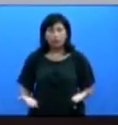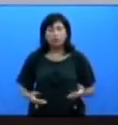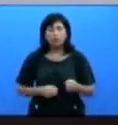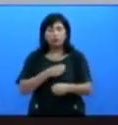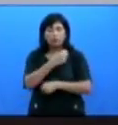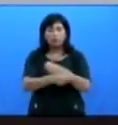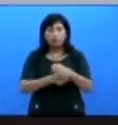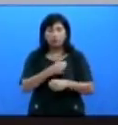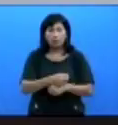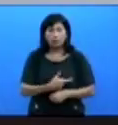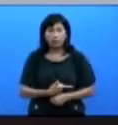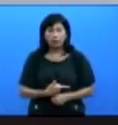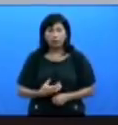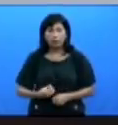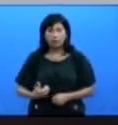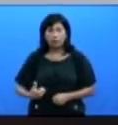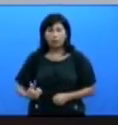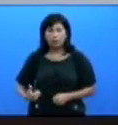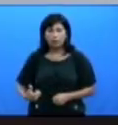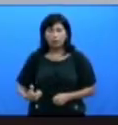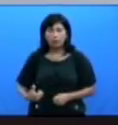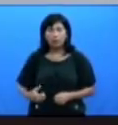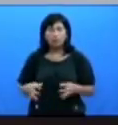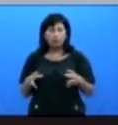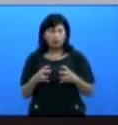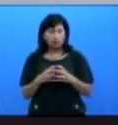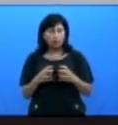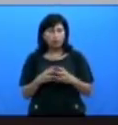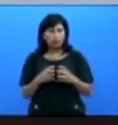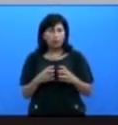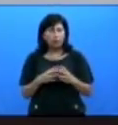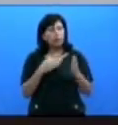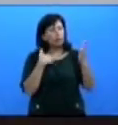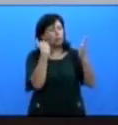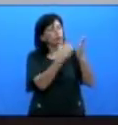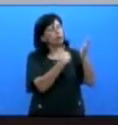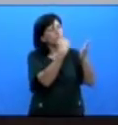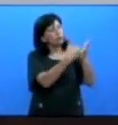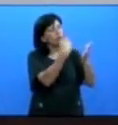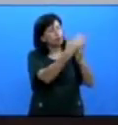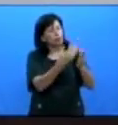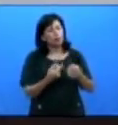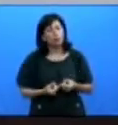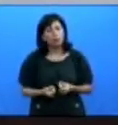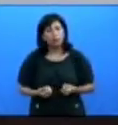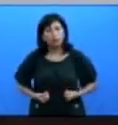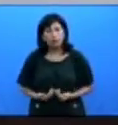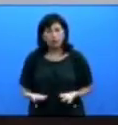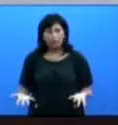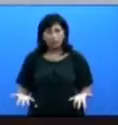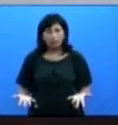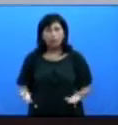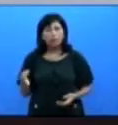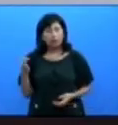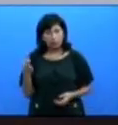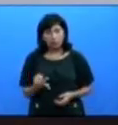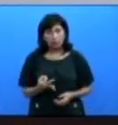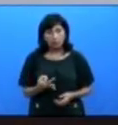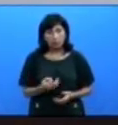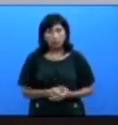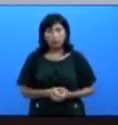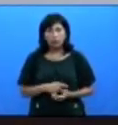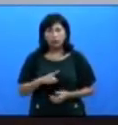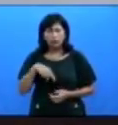de 2011. A Comissão de Finanças e Orçamento exara parecer favorável ao projeto.